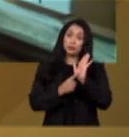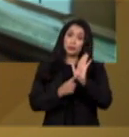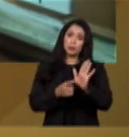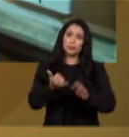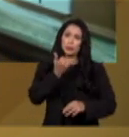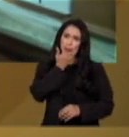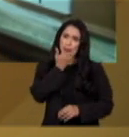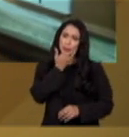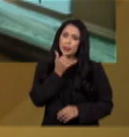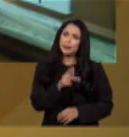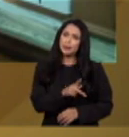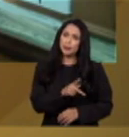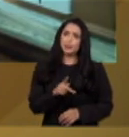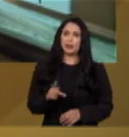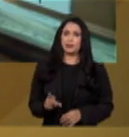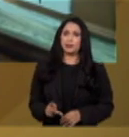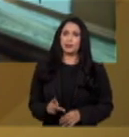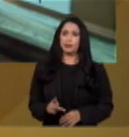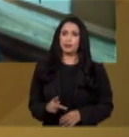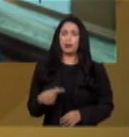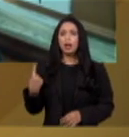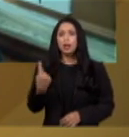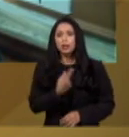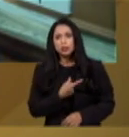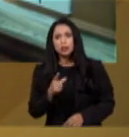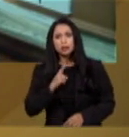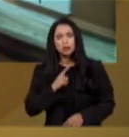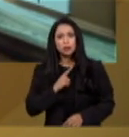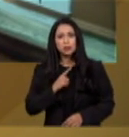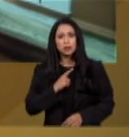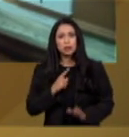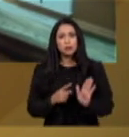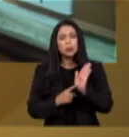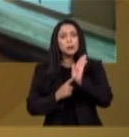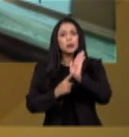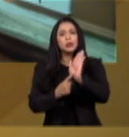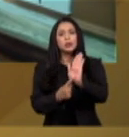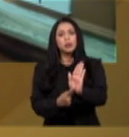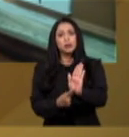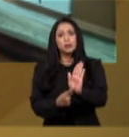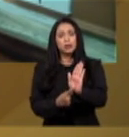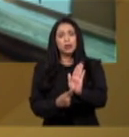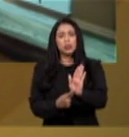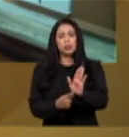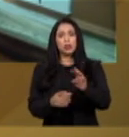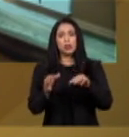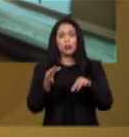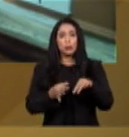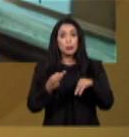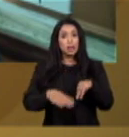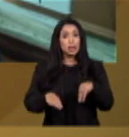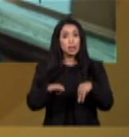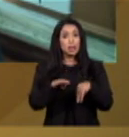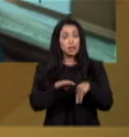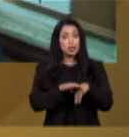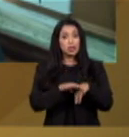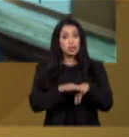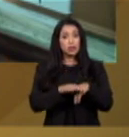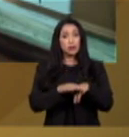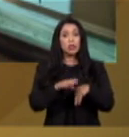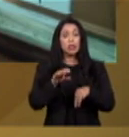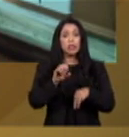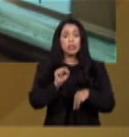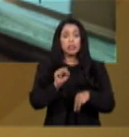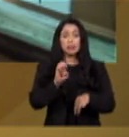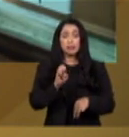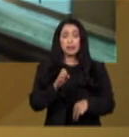presidente, nós estamos aqui, para utilizar uma expressão do Ministério Público da Pertence, diante de